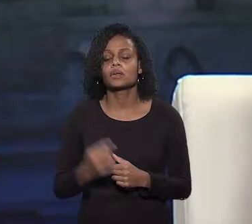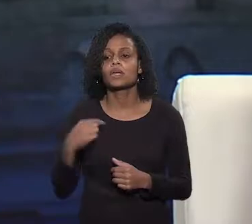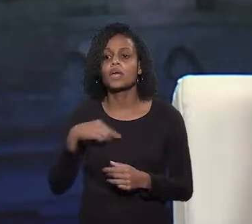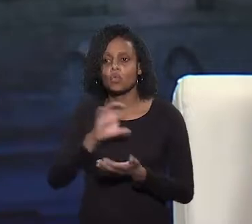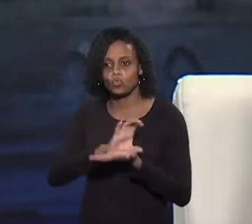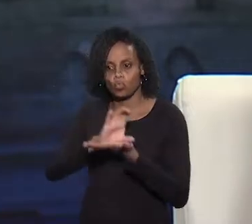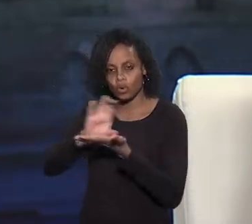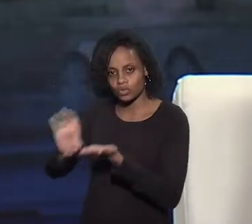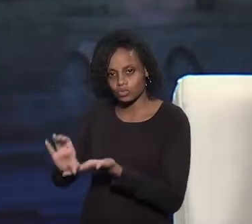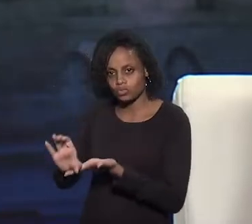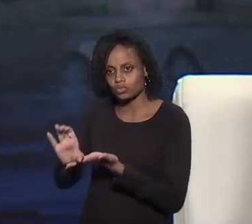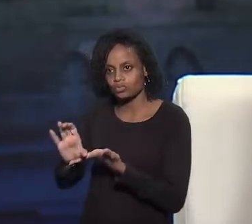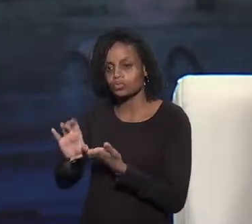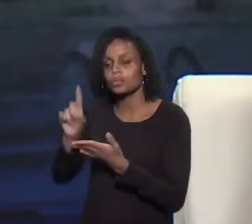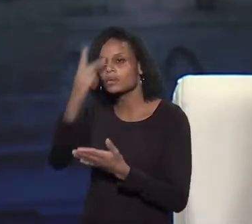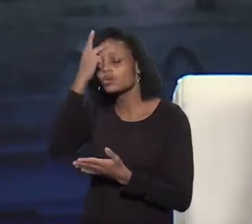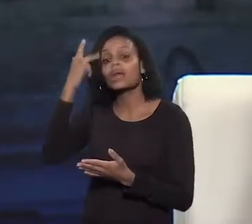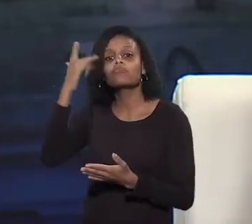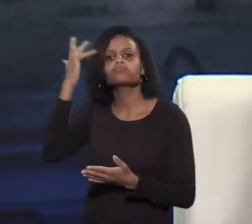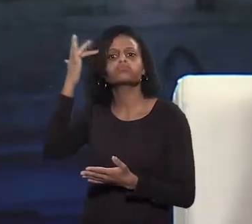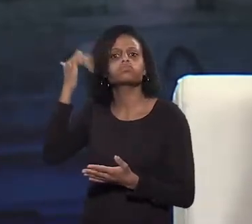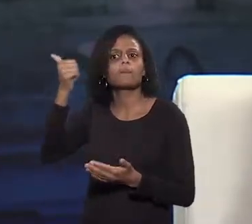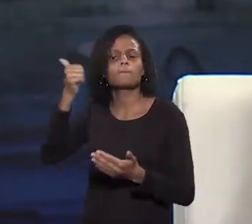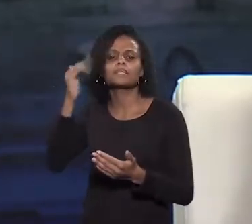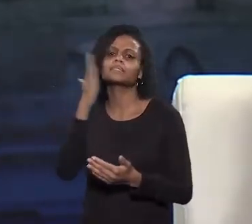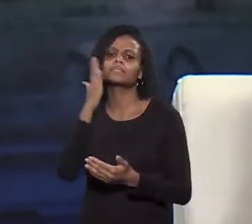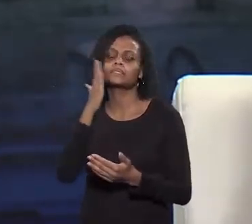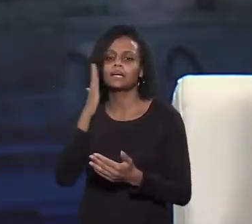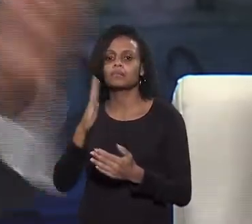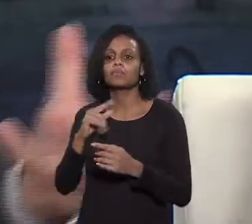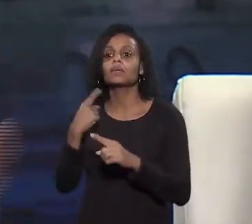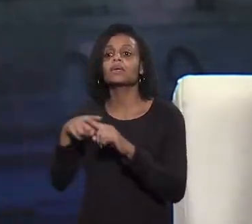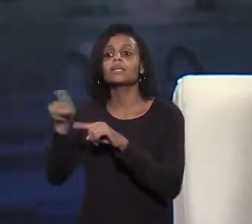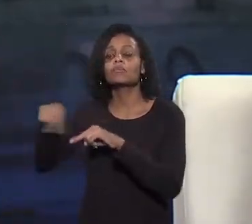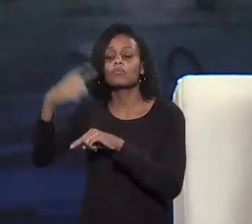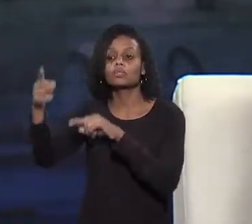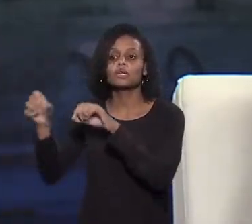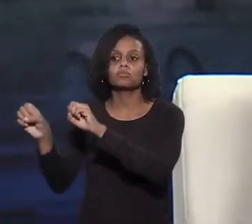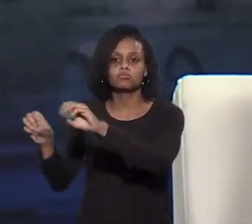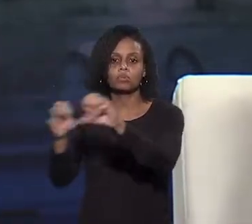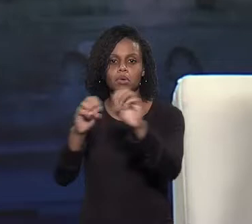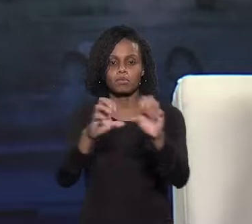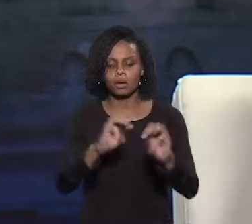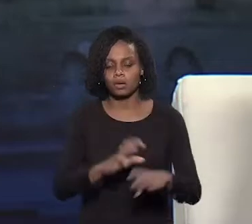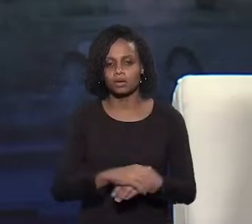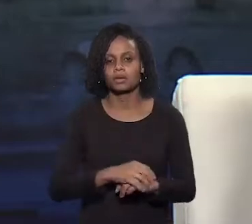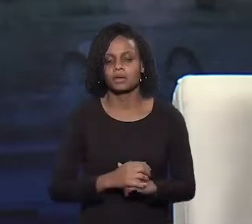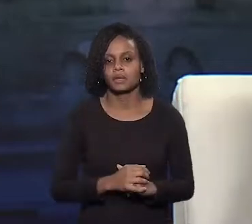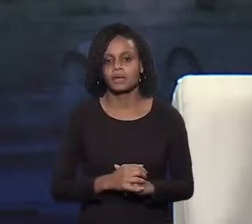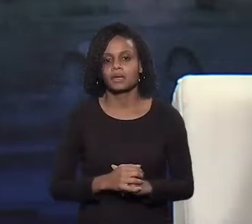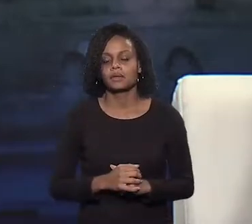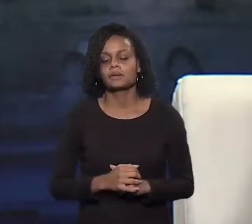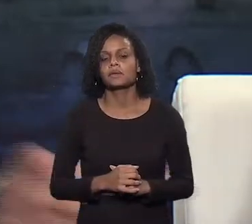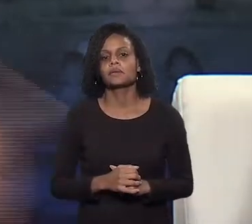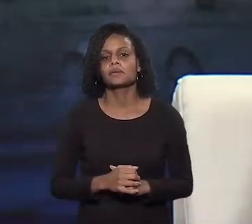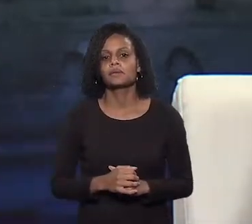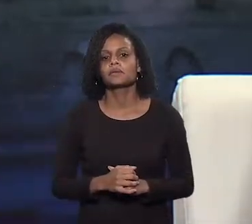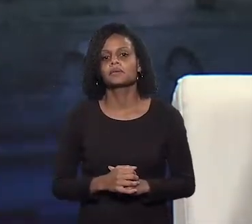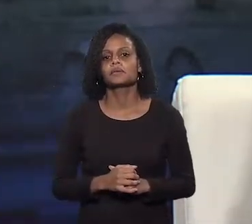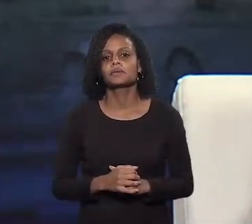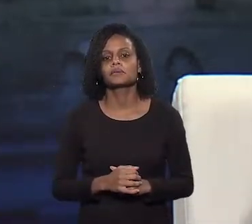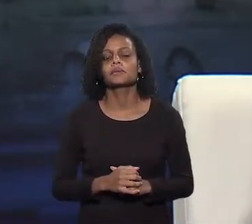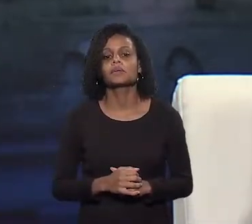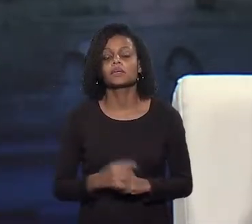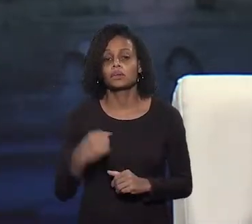Eu subsidio quem sabe mais sobre um tema para que ele possa ser um longa-manos do Estado e atuar no lugar onde o Estado não tem. E